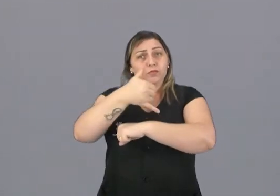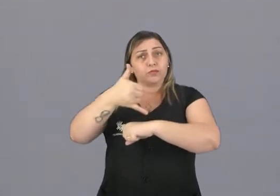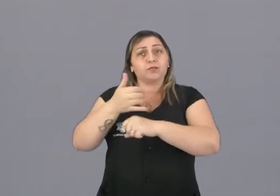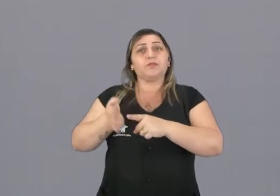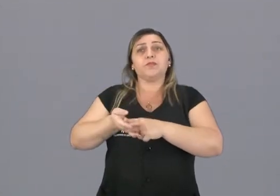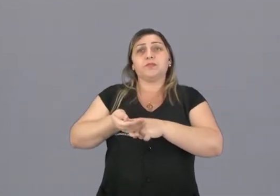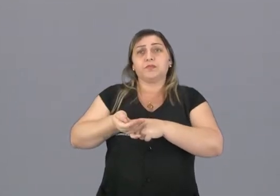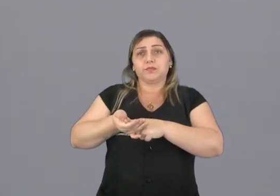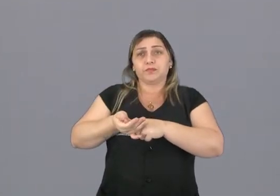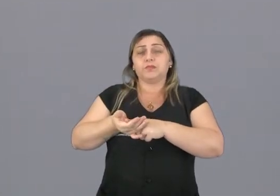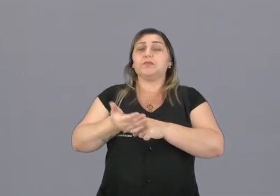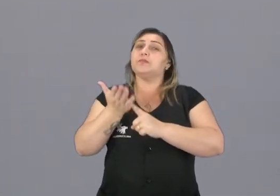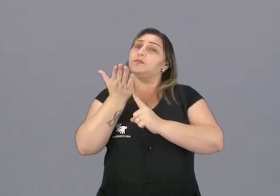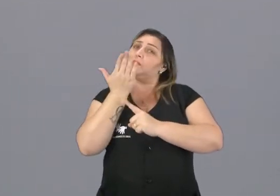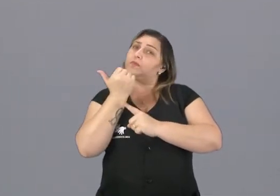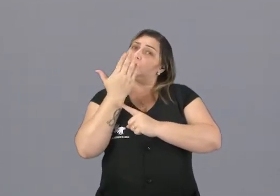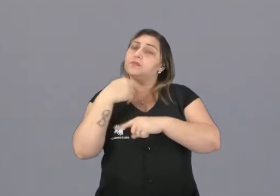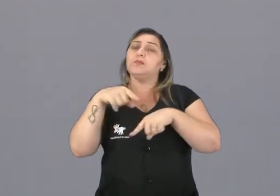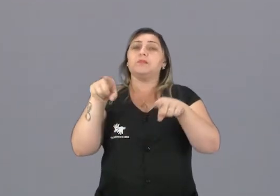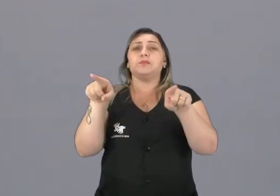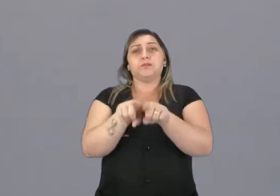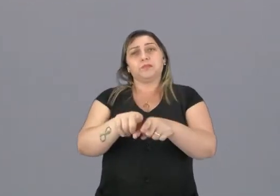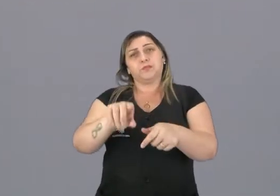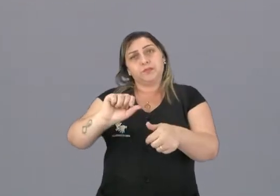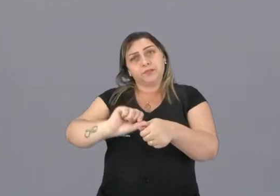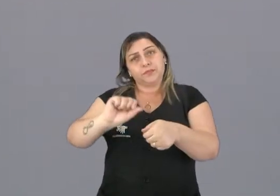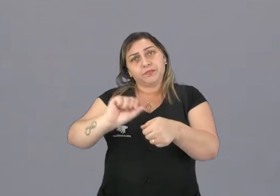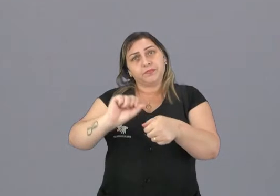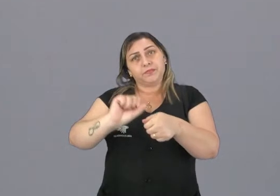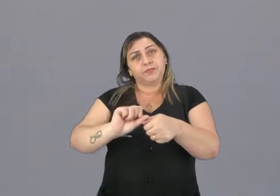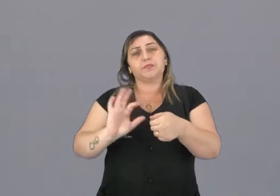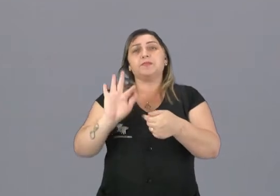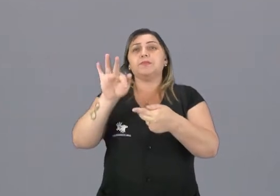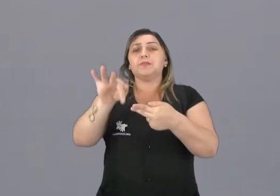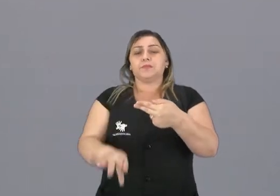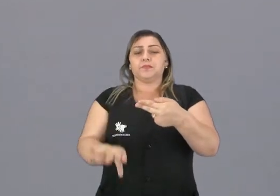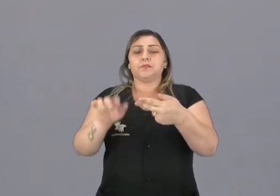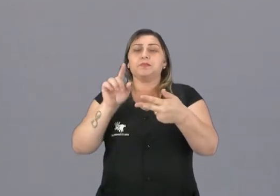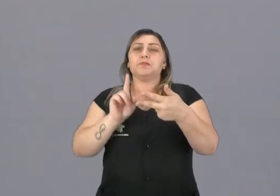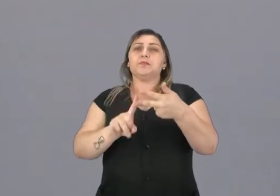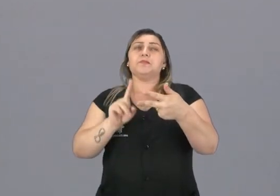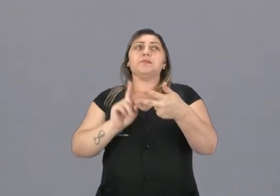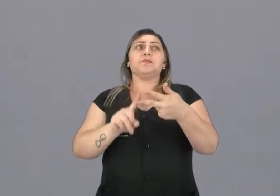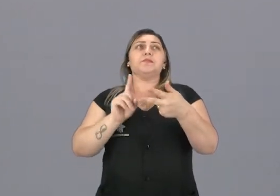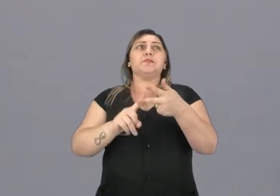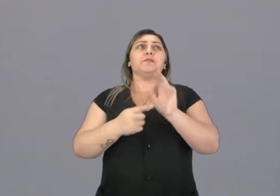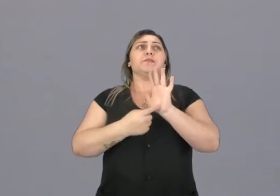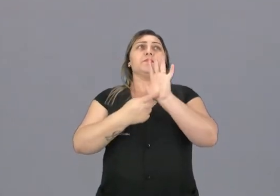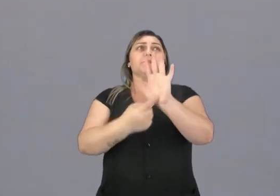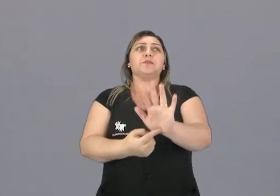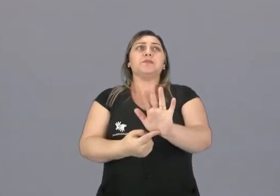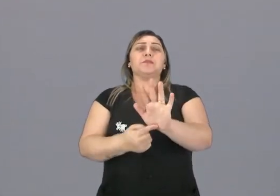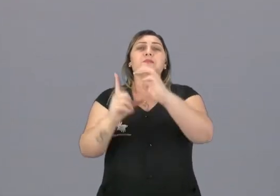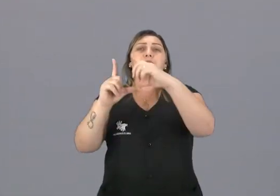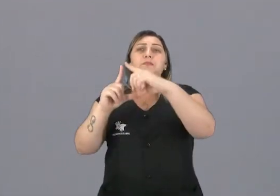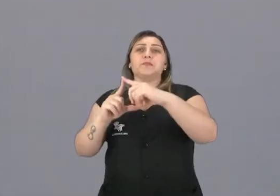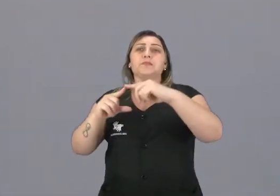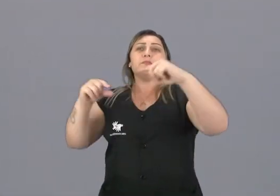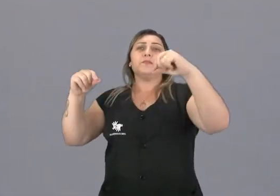milho, alimento também processado. E aqui no finalzinho nós temos uma amostra de salgadinho